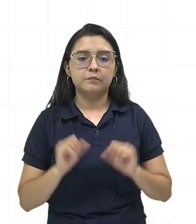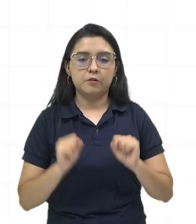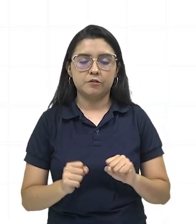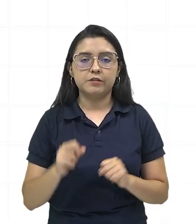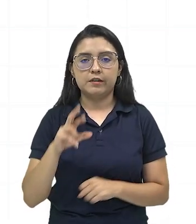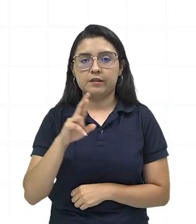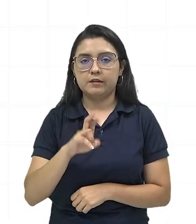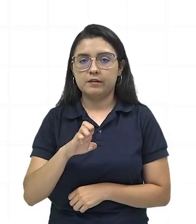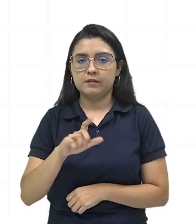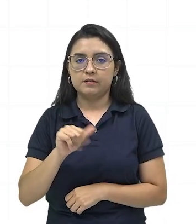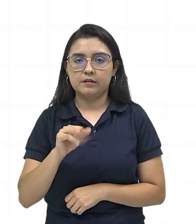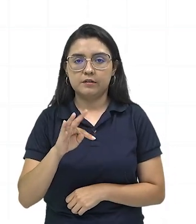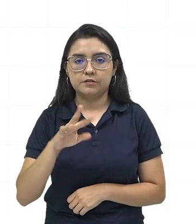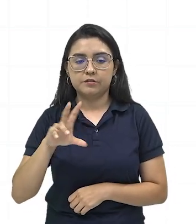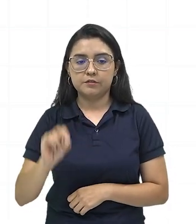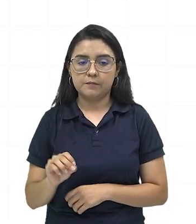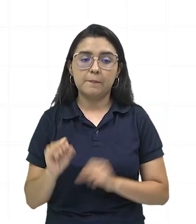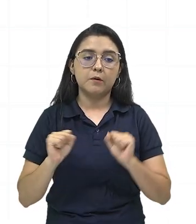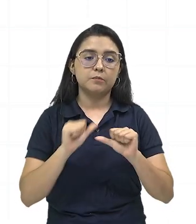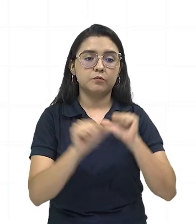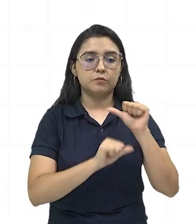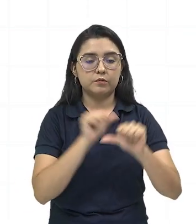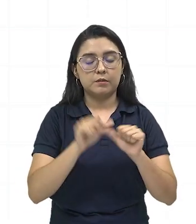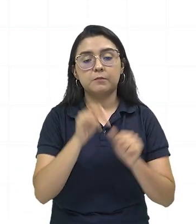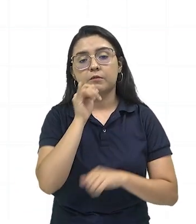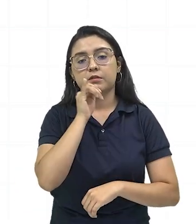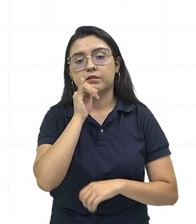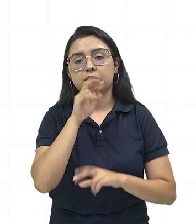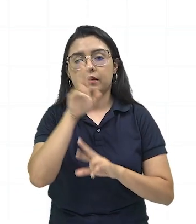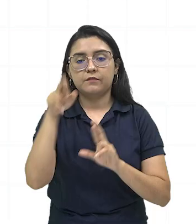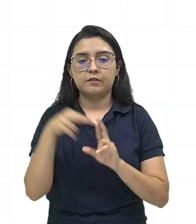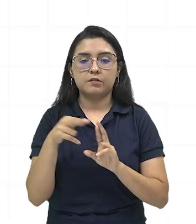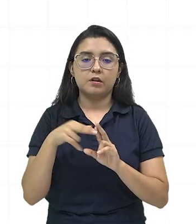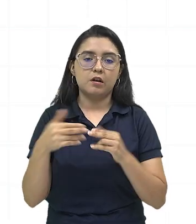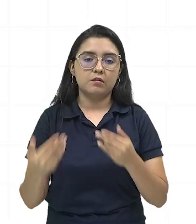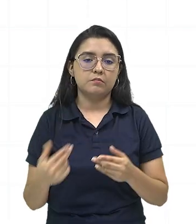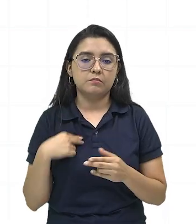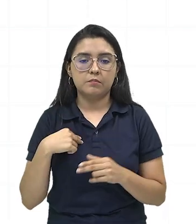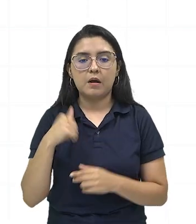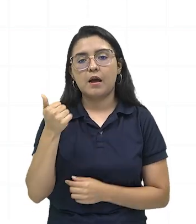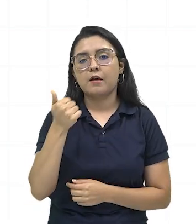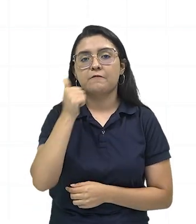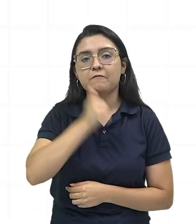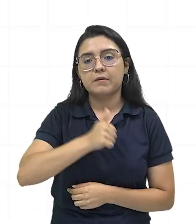e aí ele vai variar se ele estiver, de repente, se referindo a um termo feminino. Então, a